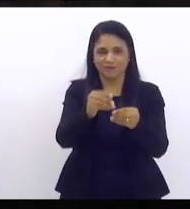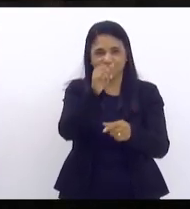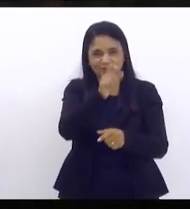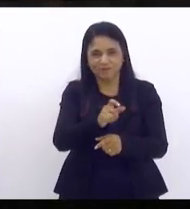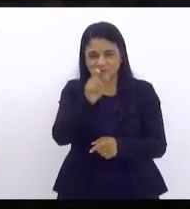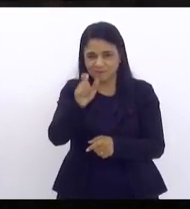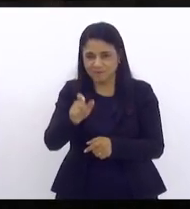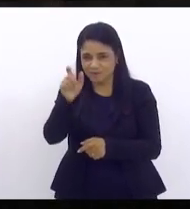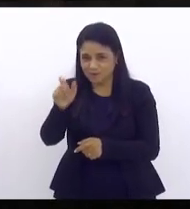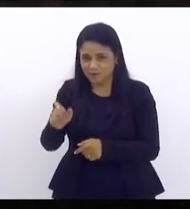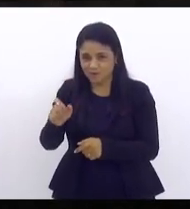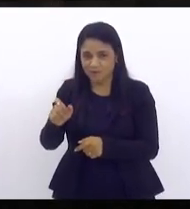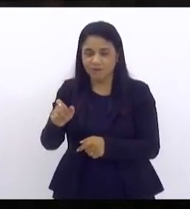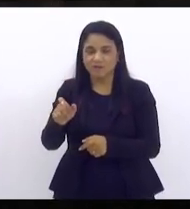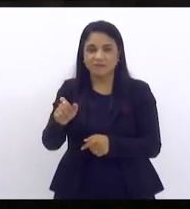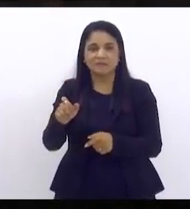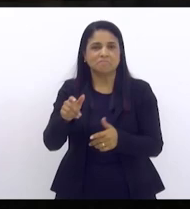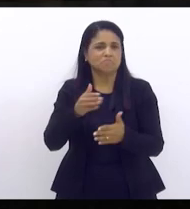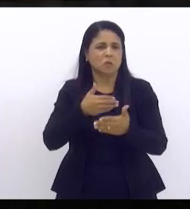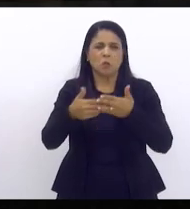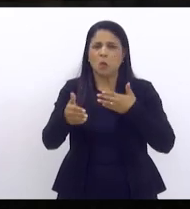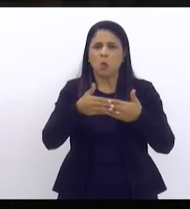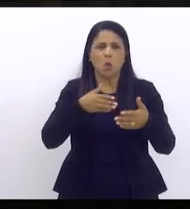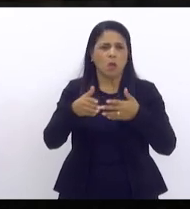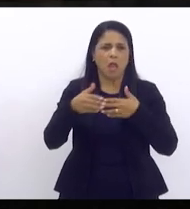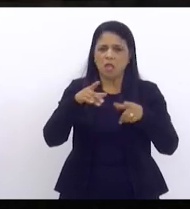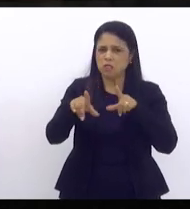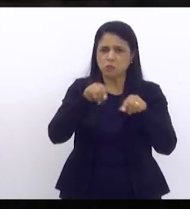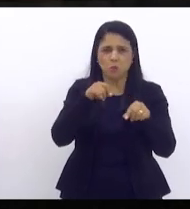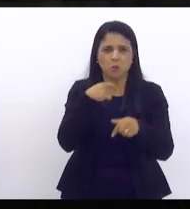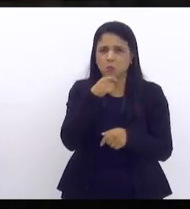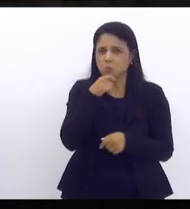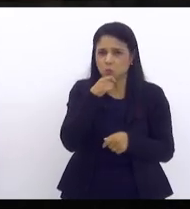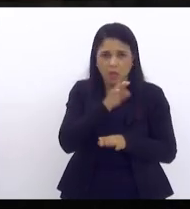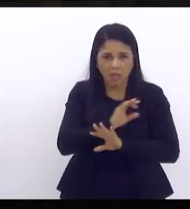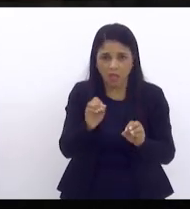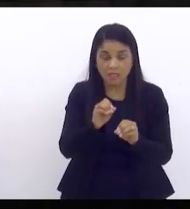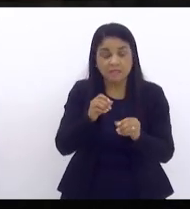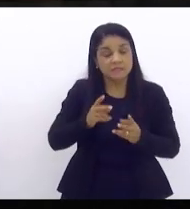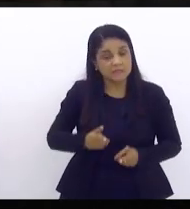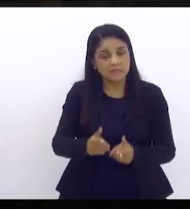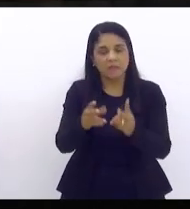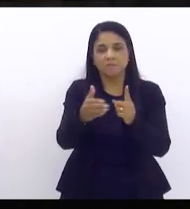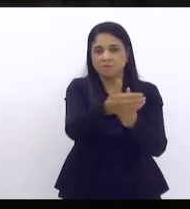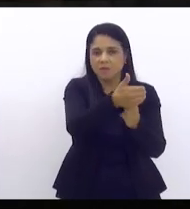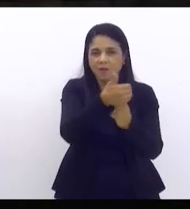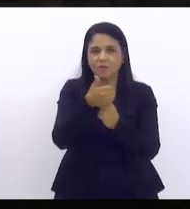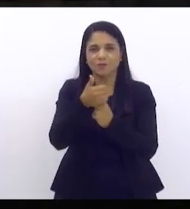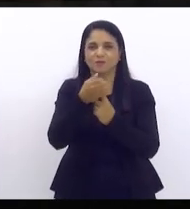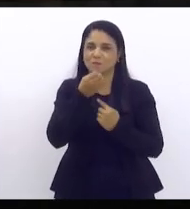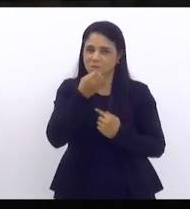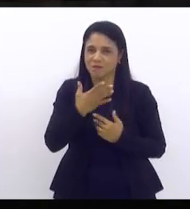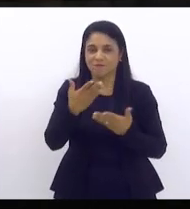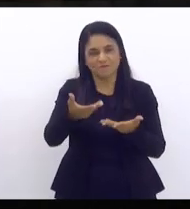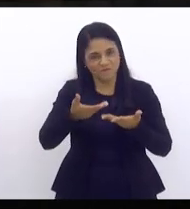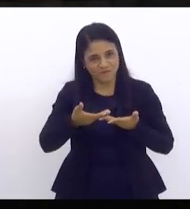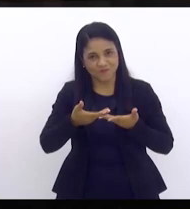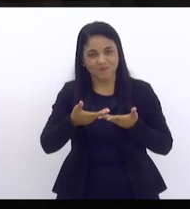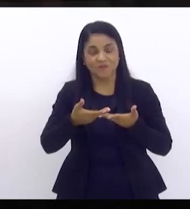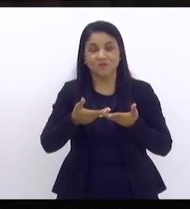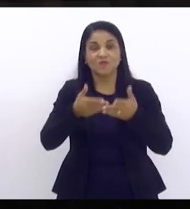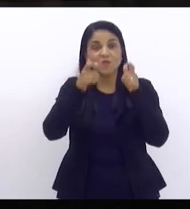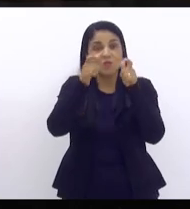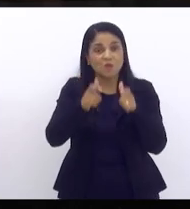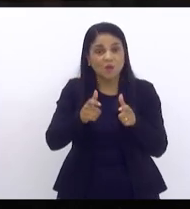a todos, sem qualquer distinção. Todos serão sempre muito bem-vindos. São locais